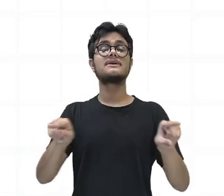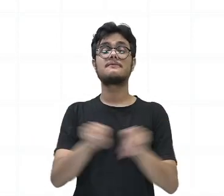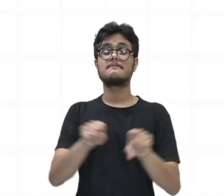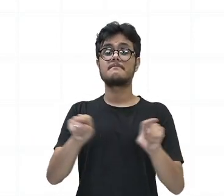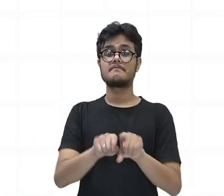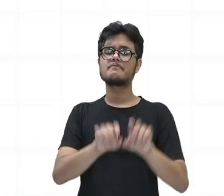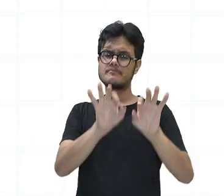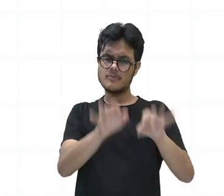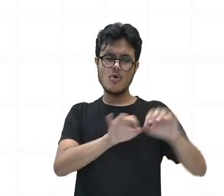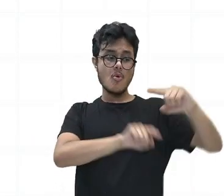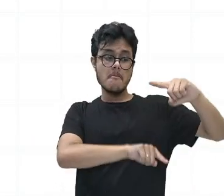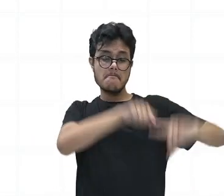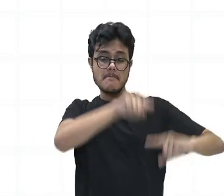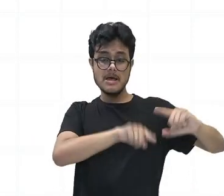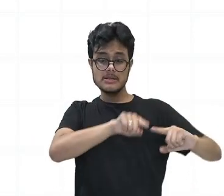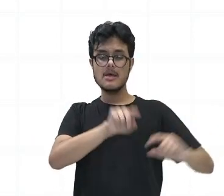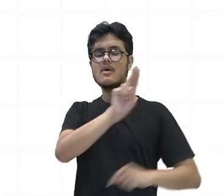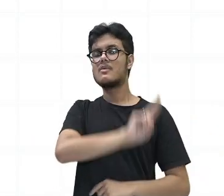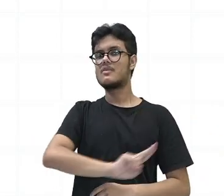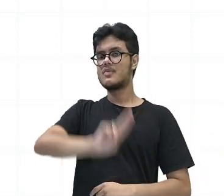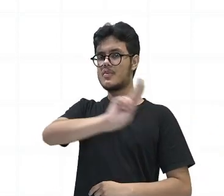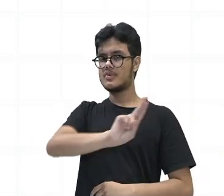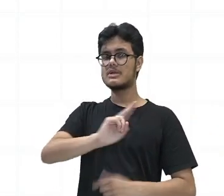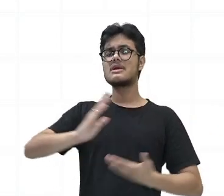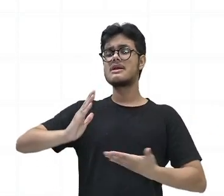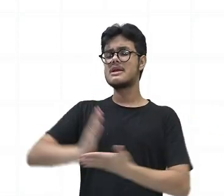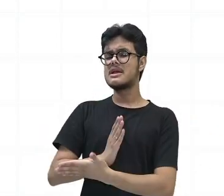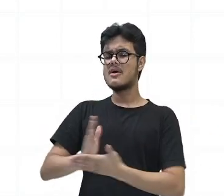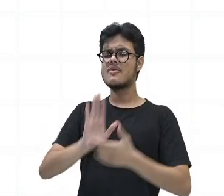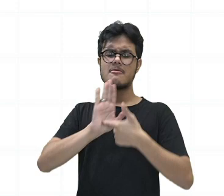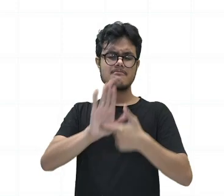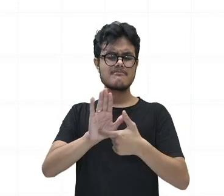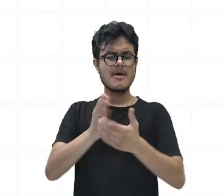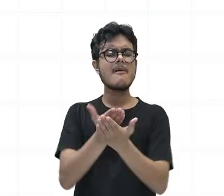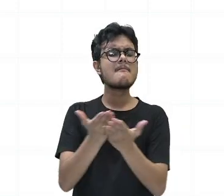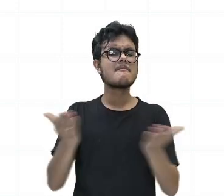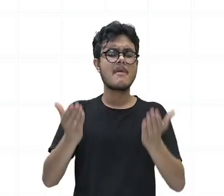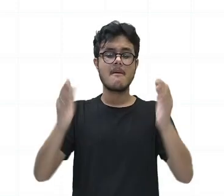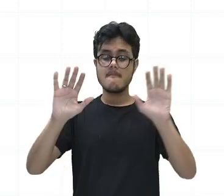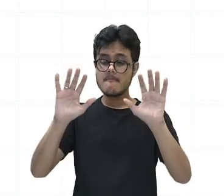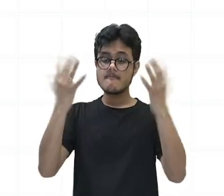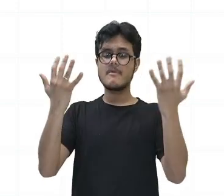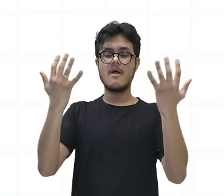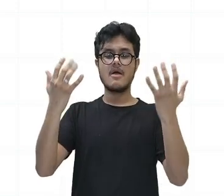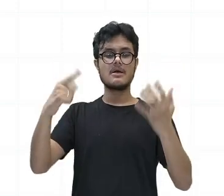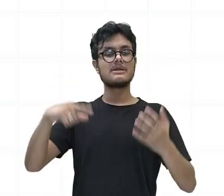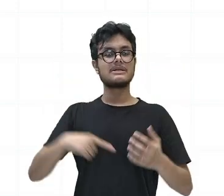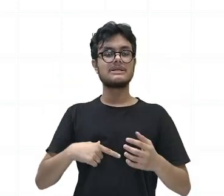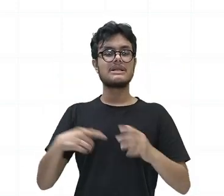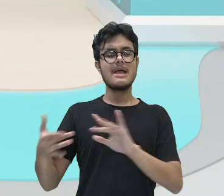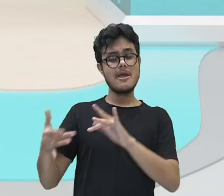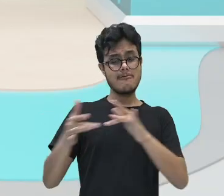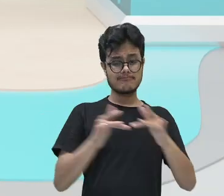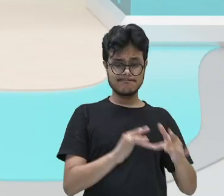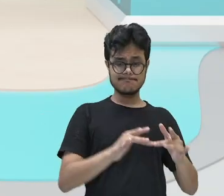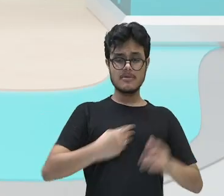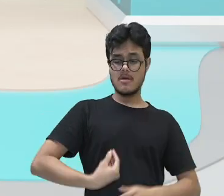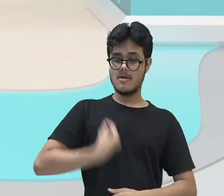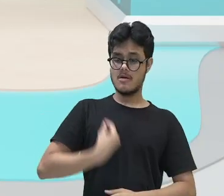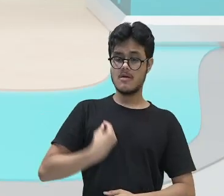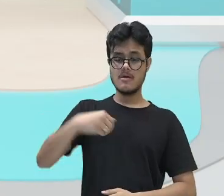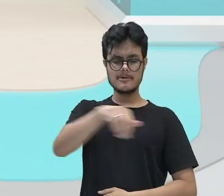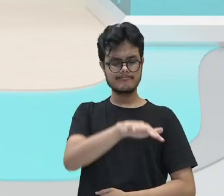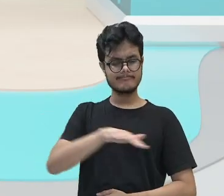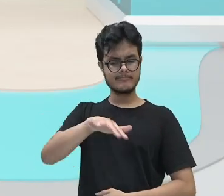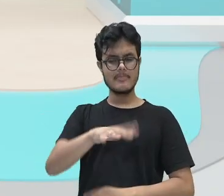das músicas, nós falamos dos instrumentos musicais e nós falamos de apresentações, que